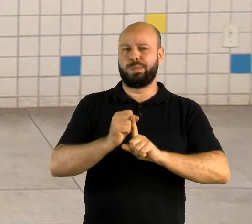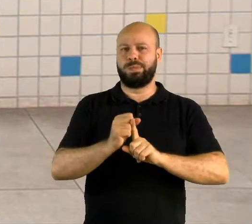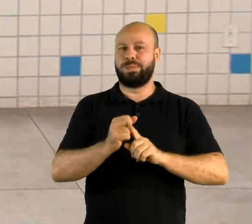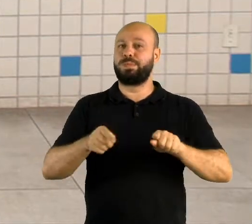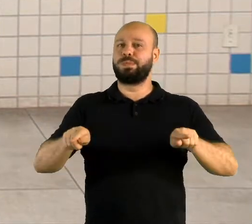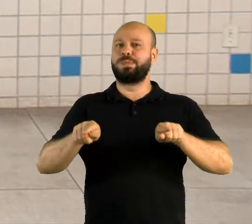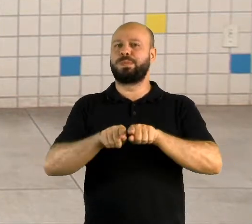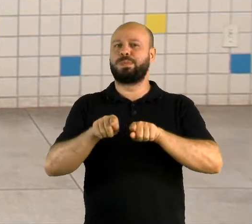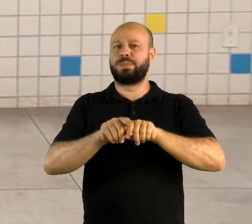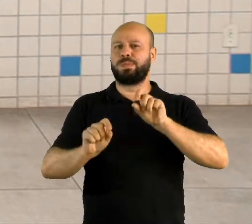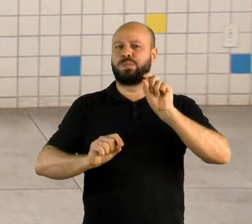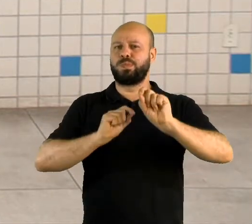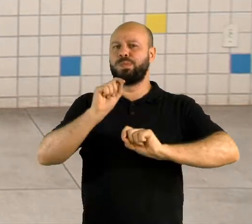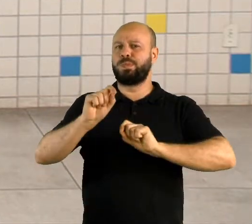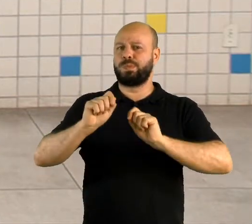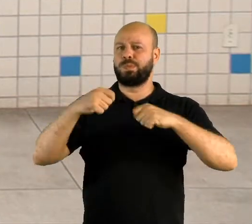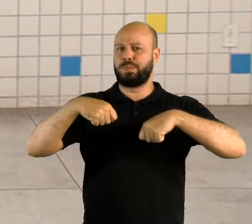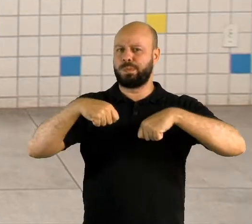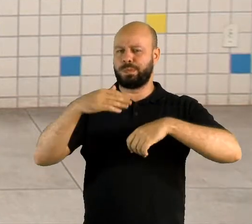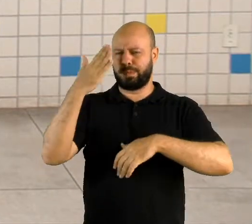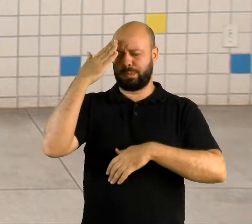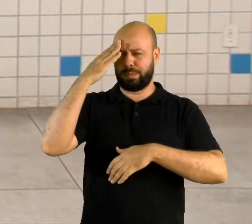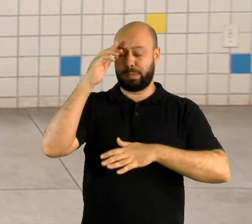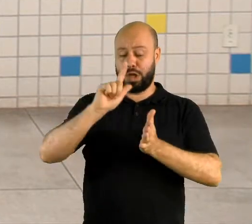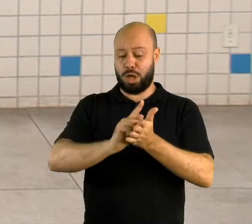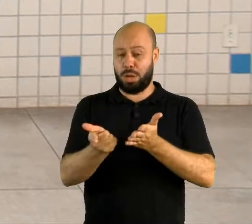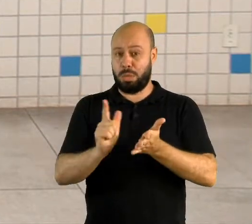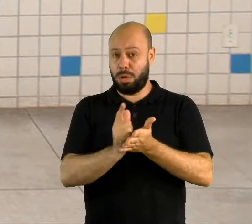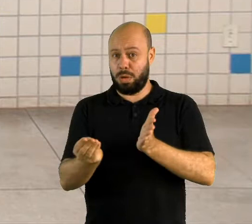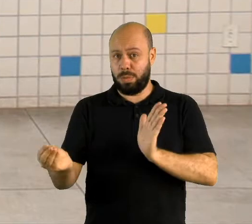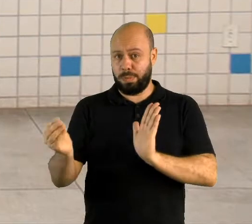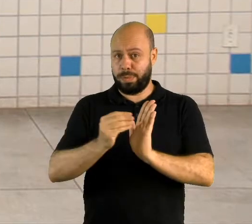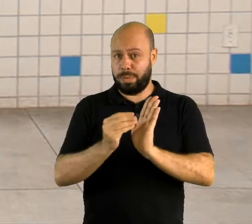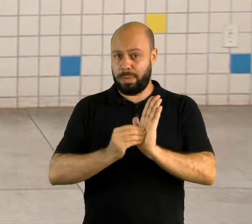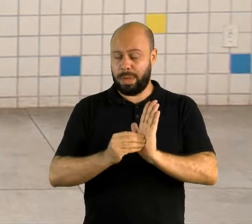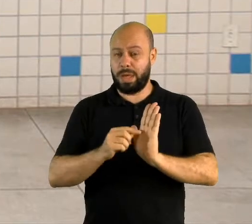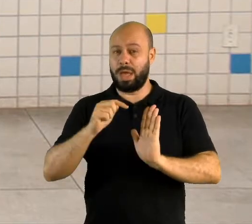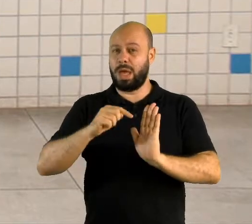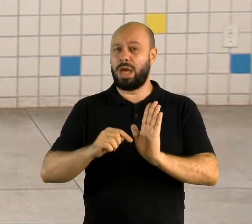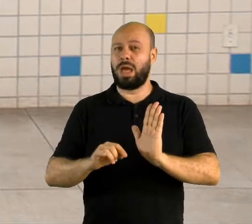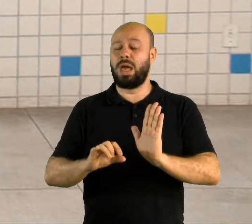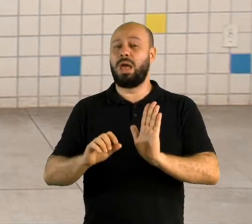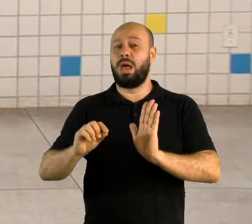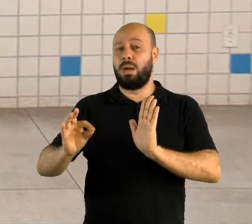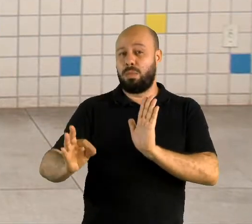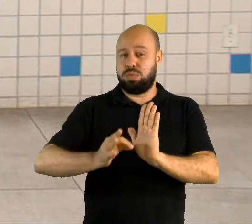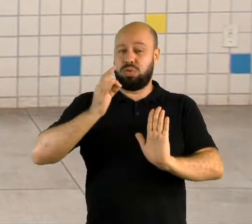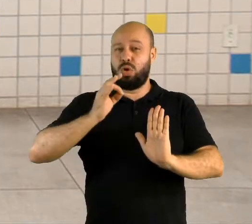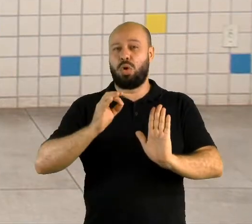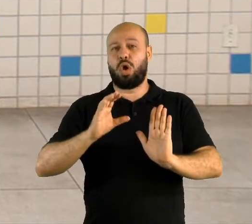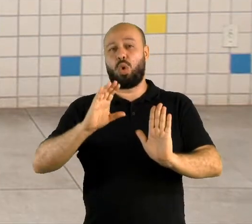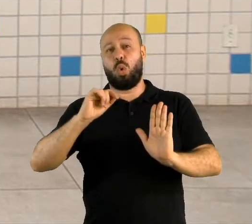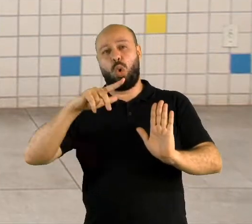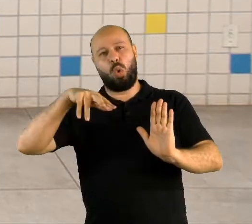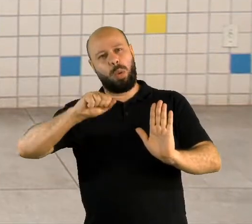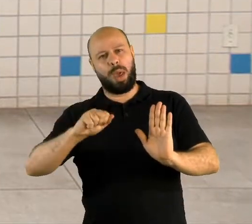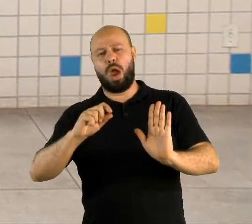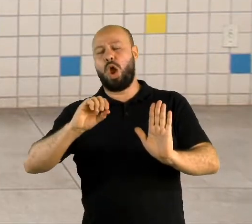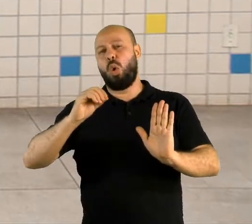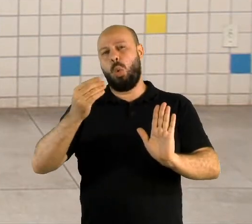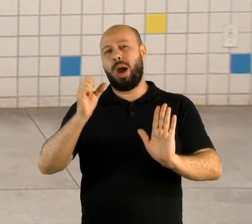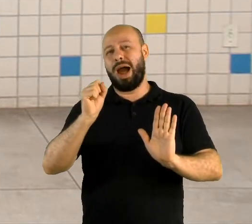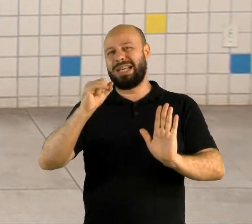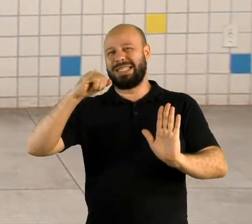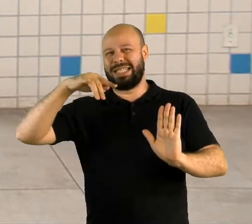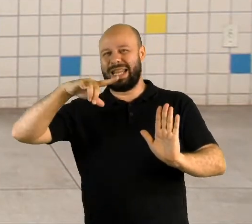Também, na matéria jornalística, ele é chamado de matéria assinada ou coluna. Normalmente,